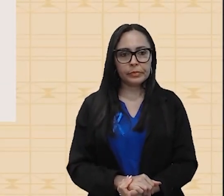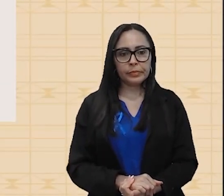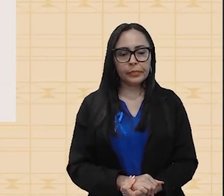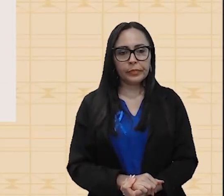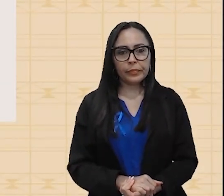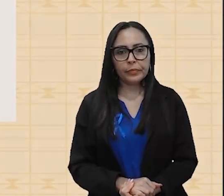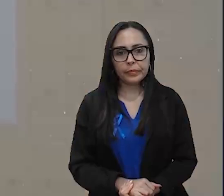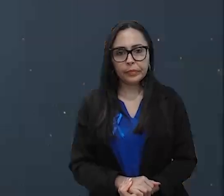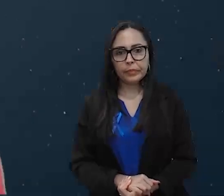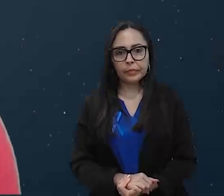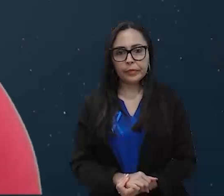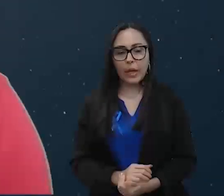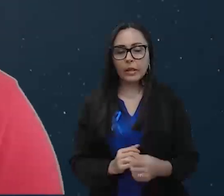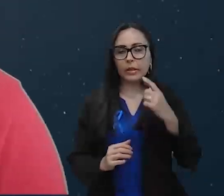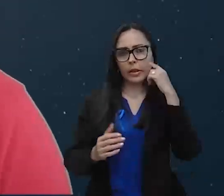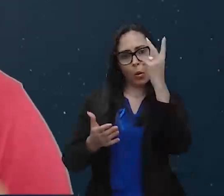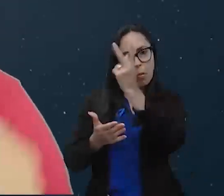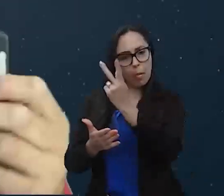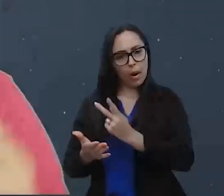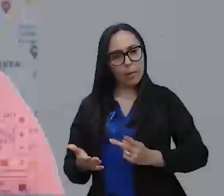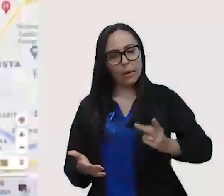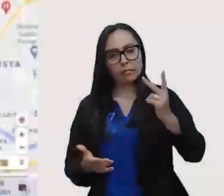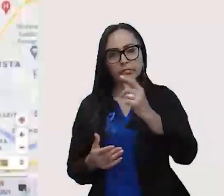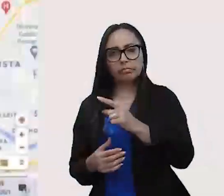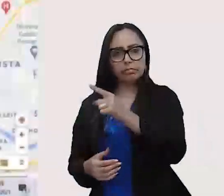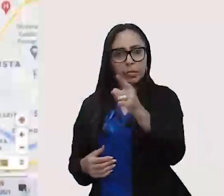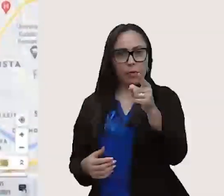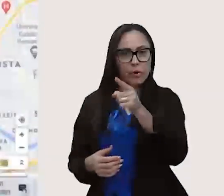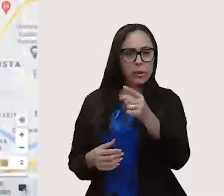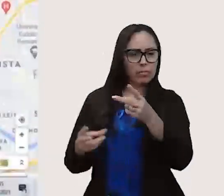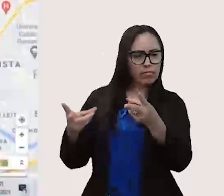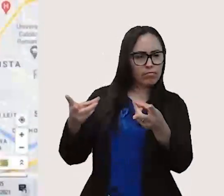para você um mapa que